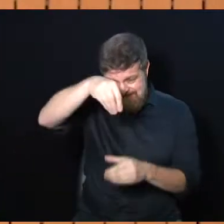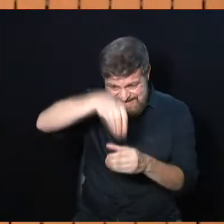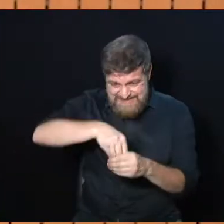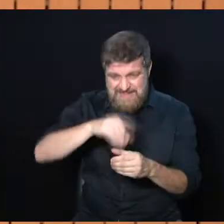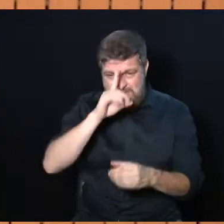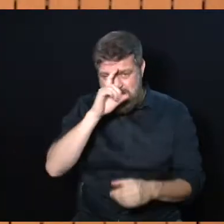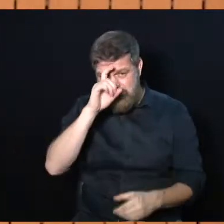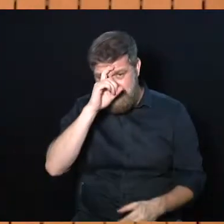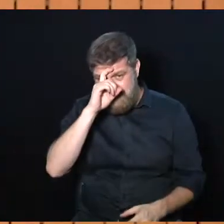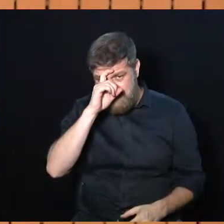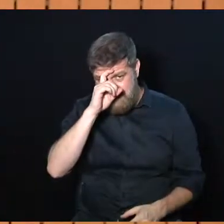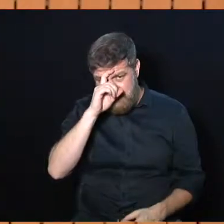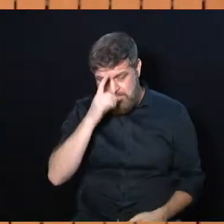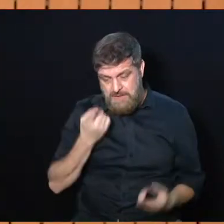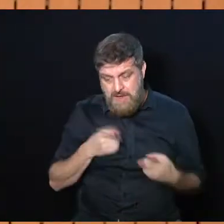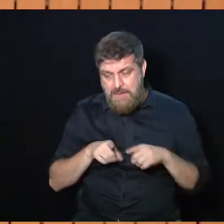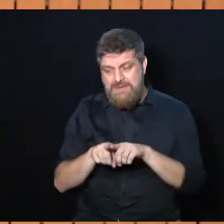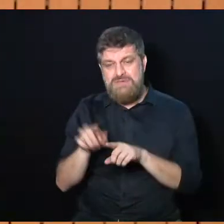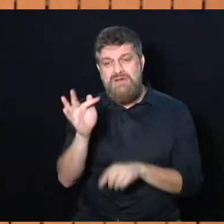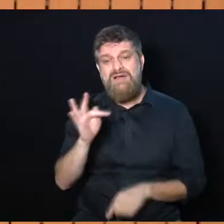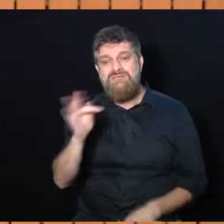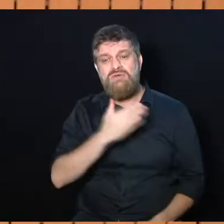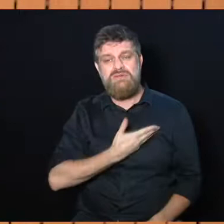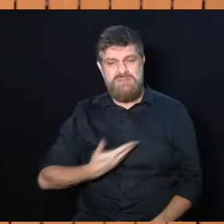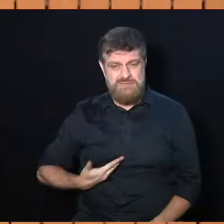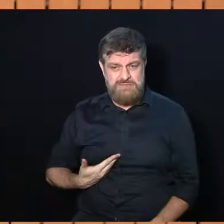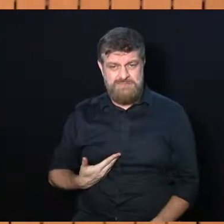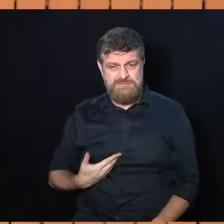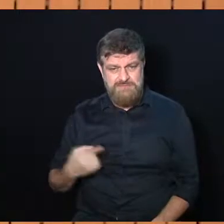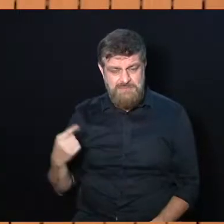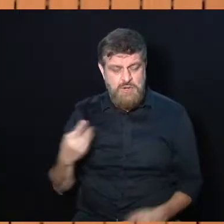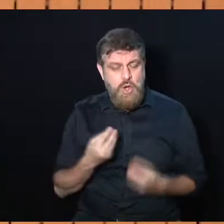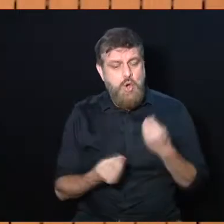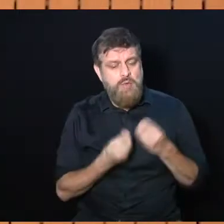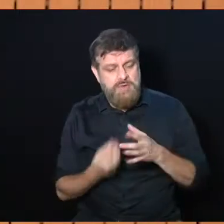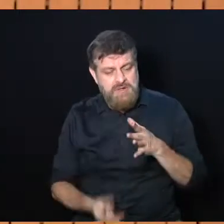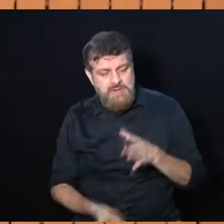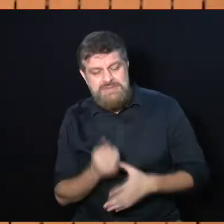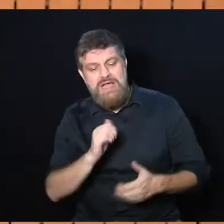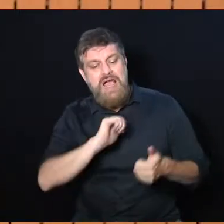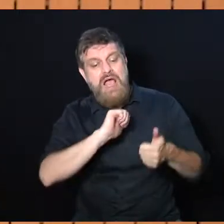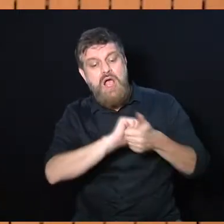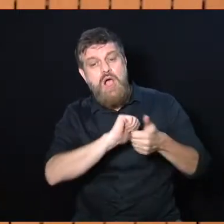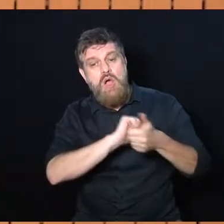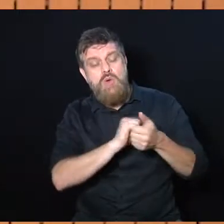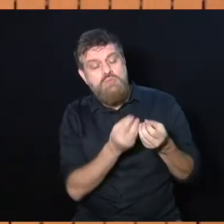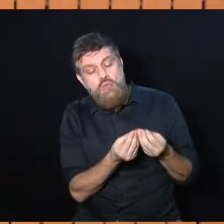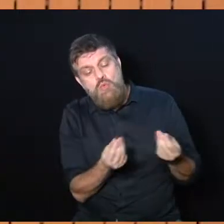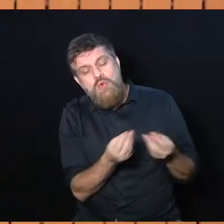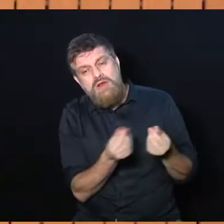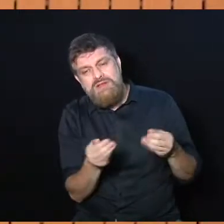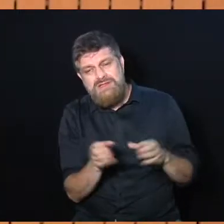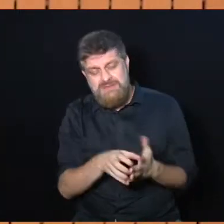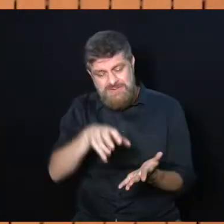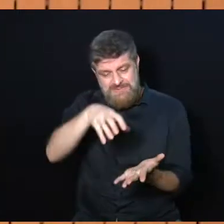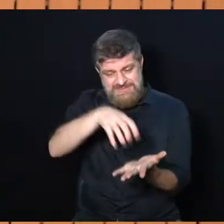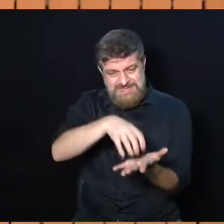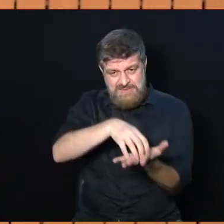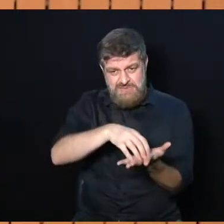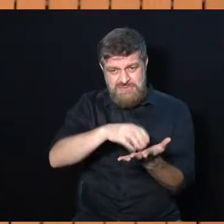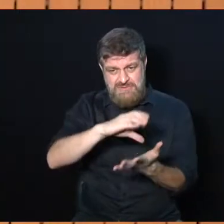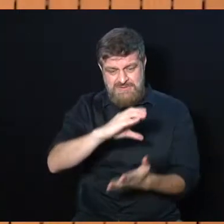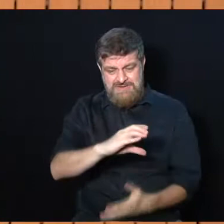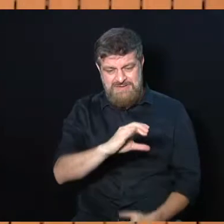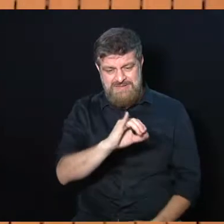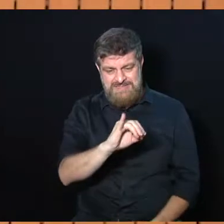Clínicas com a universidade pública, né? E como isso impacta em termos de qualidade, né? O CEATOX faz produção